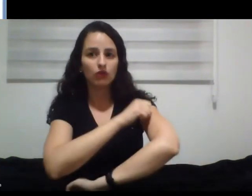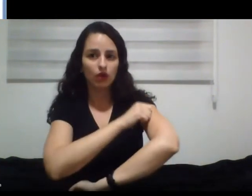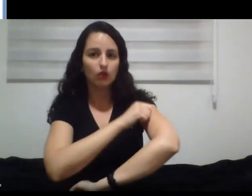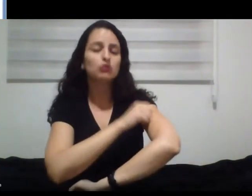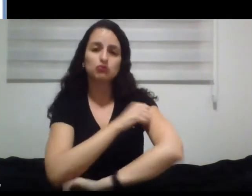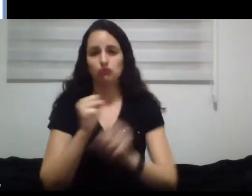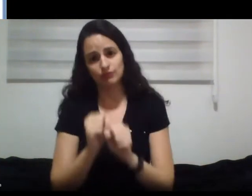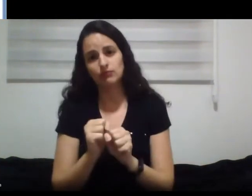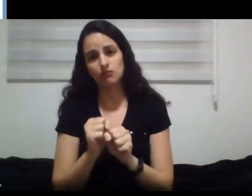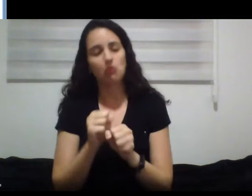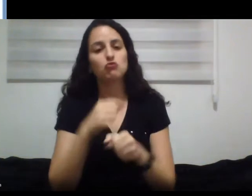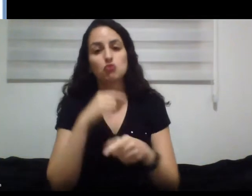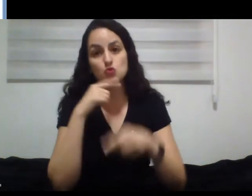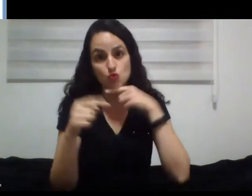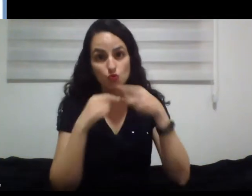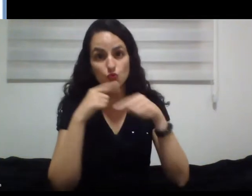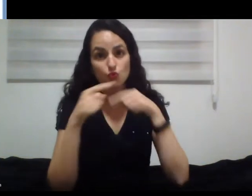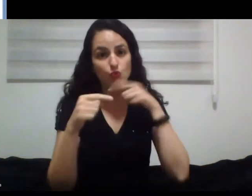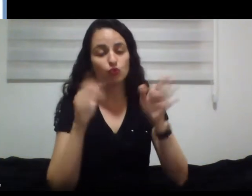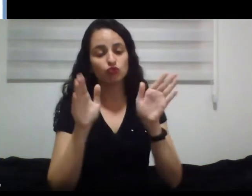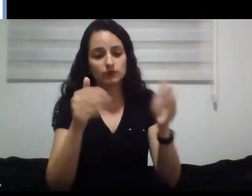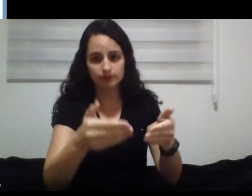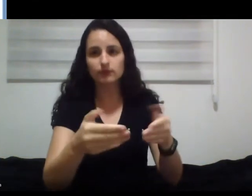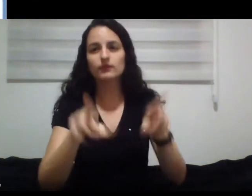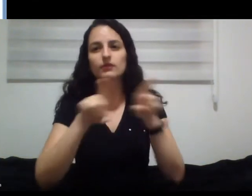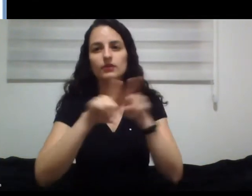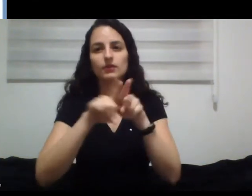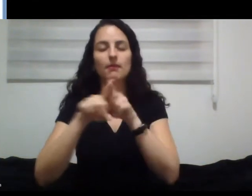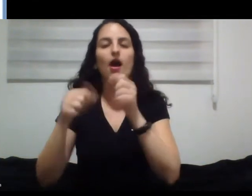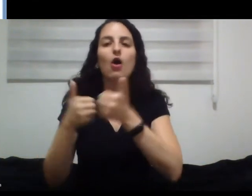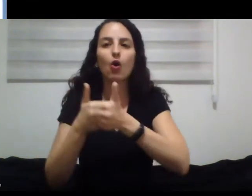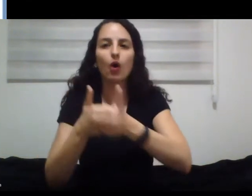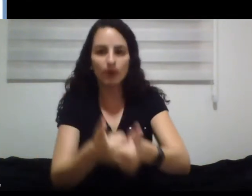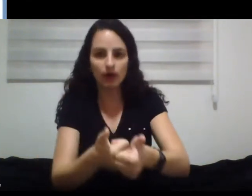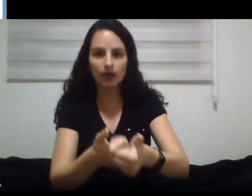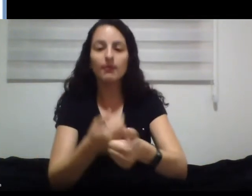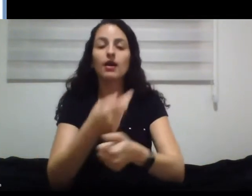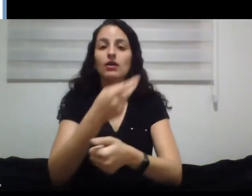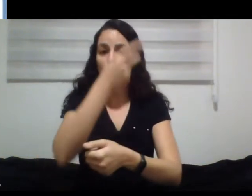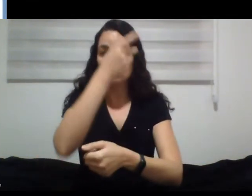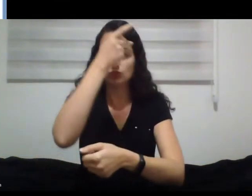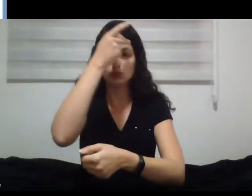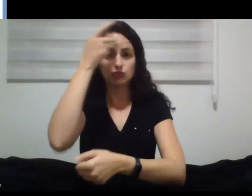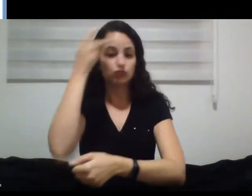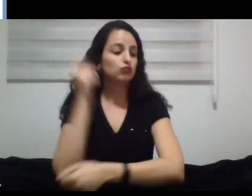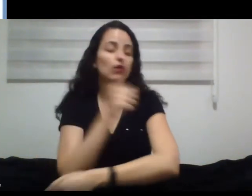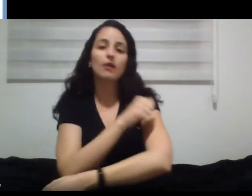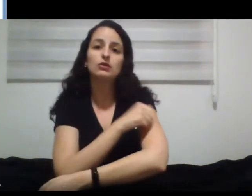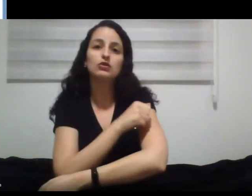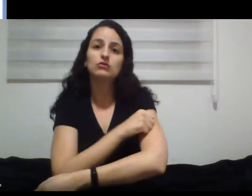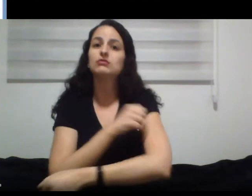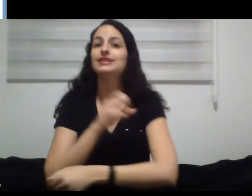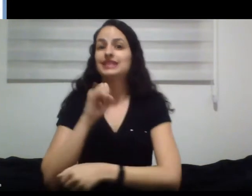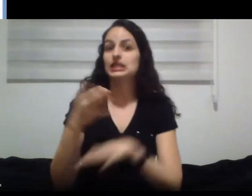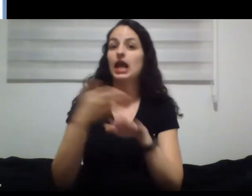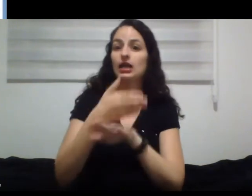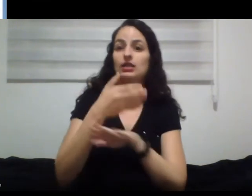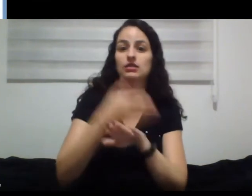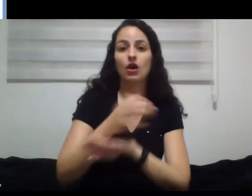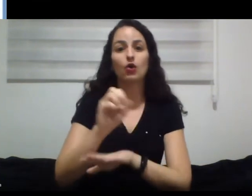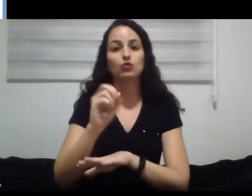enfim, como está previsto aí, né? Angélica, posso fazer um pequeno parênteses em relação ao que o professor Milko está falando? Oi,